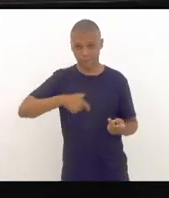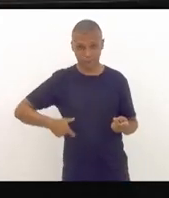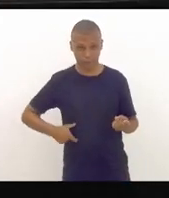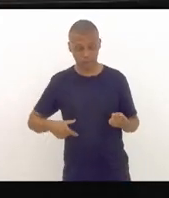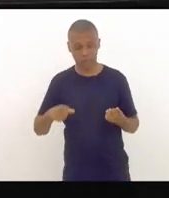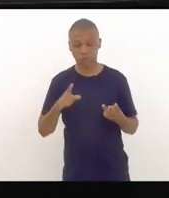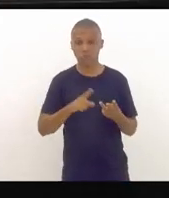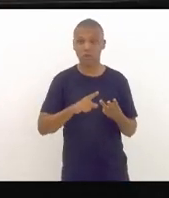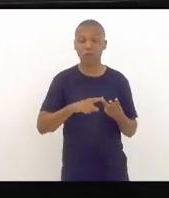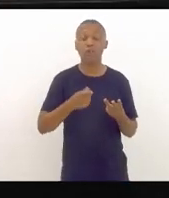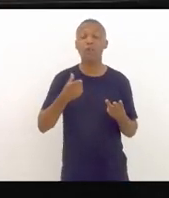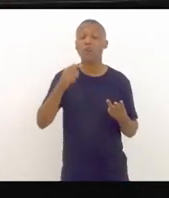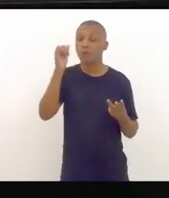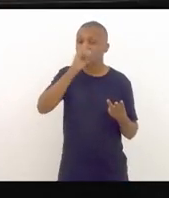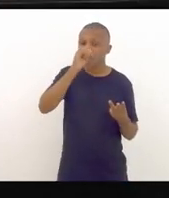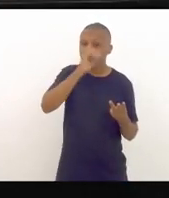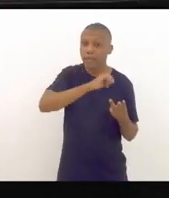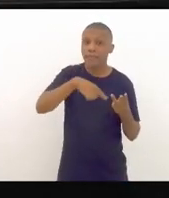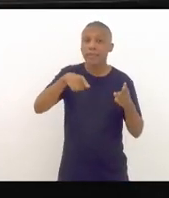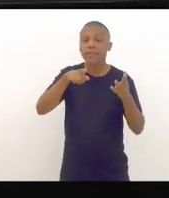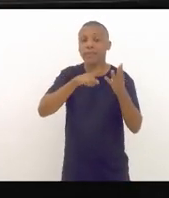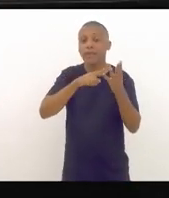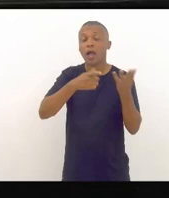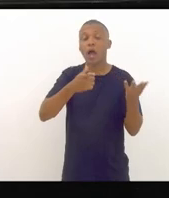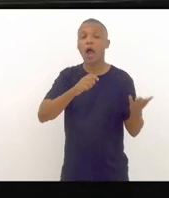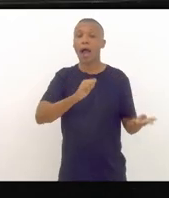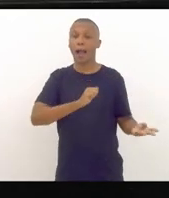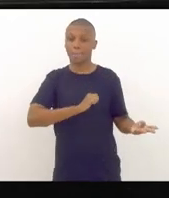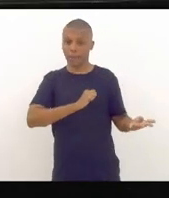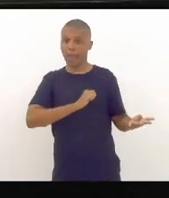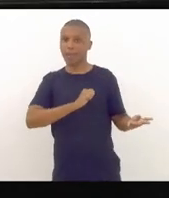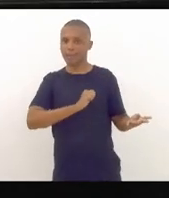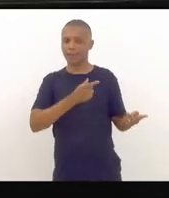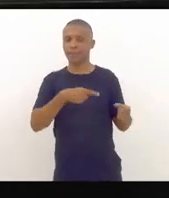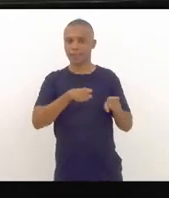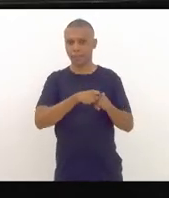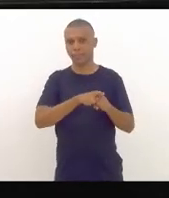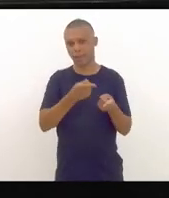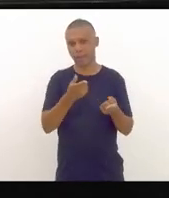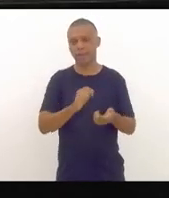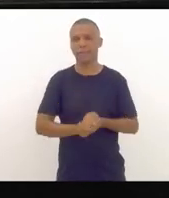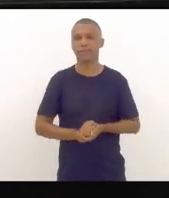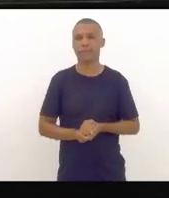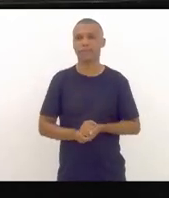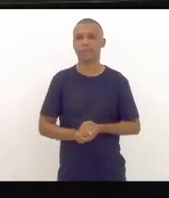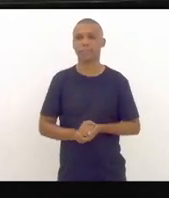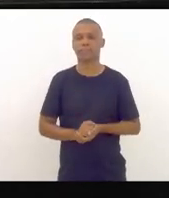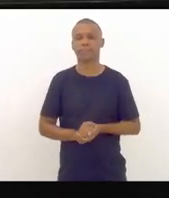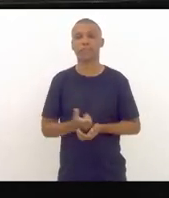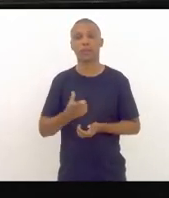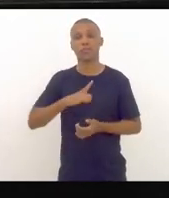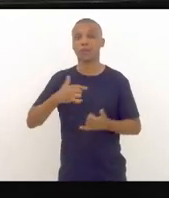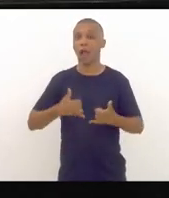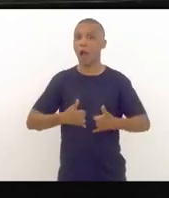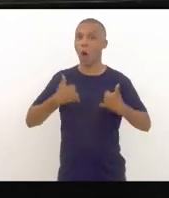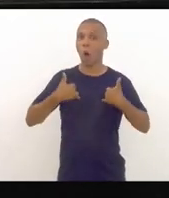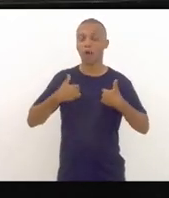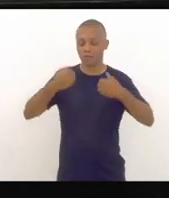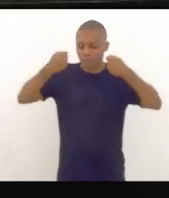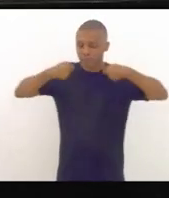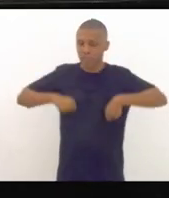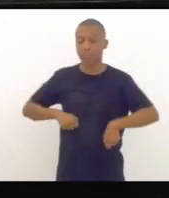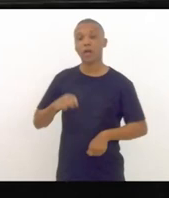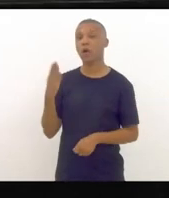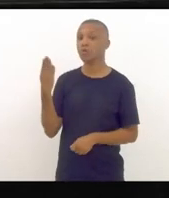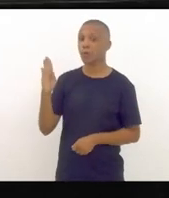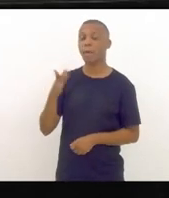no América também, que na época era grande, né? Infelizmente, não tive o prazer e a honra de vestir a camisa do Botafogo, mas